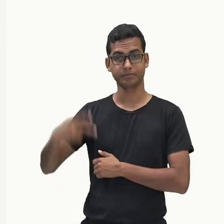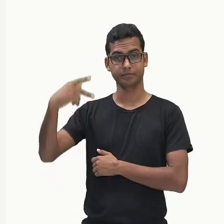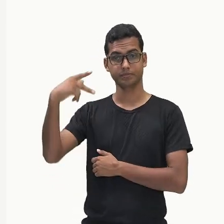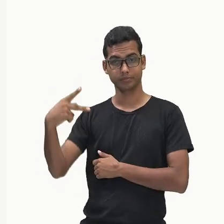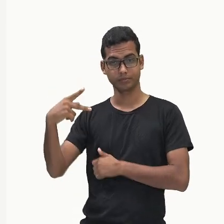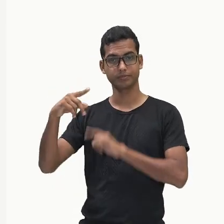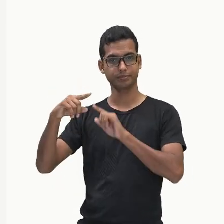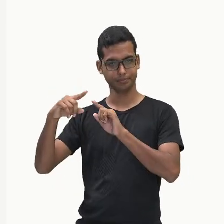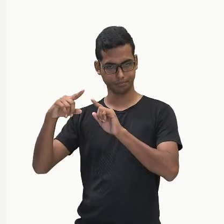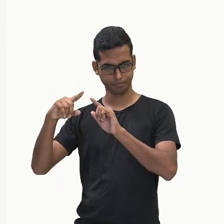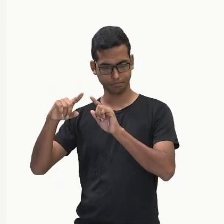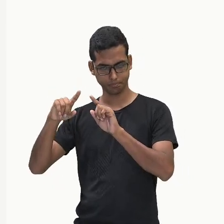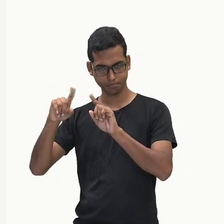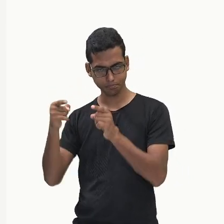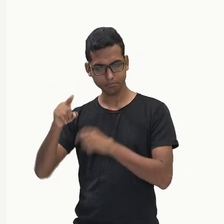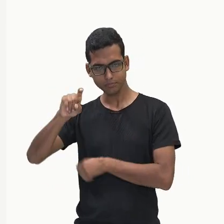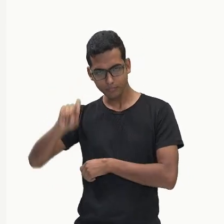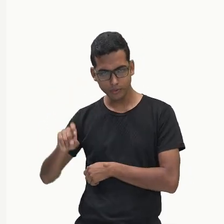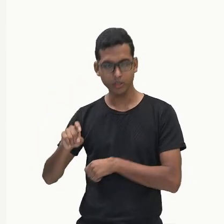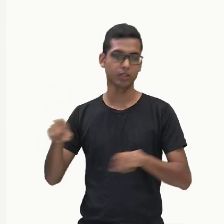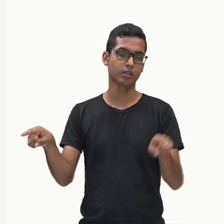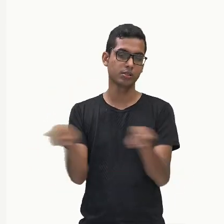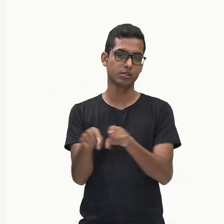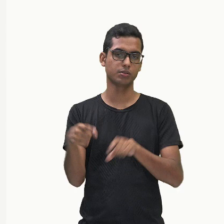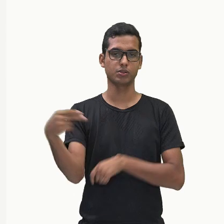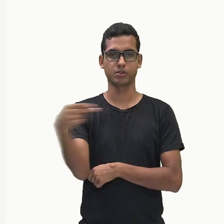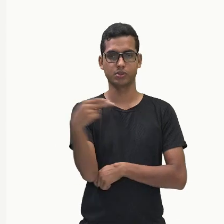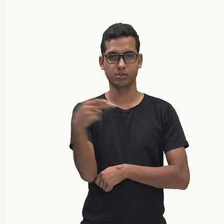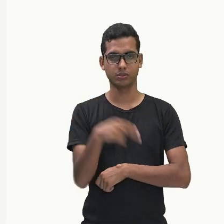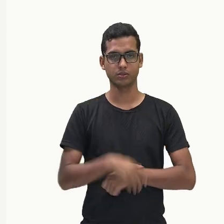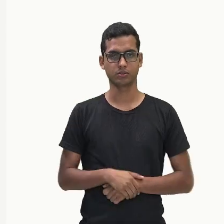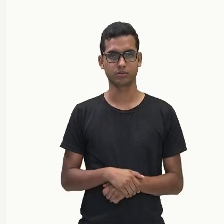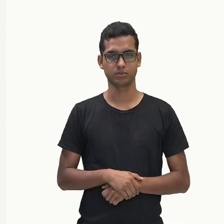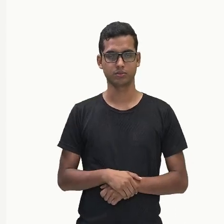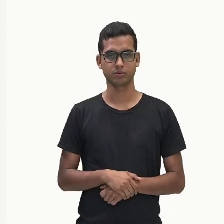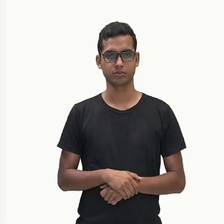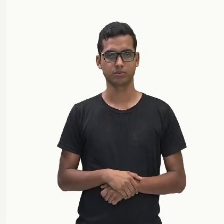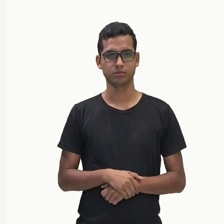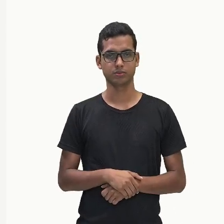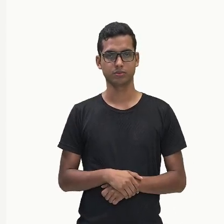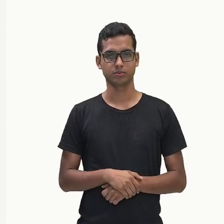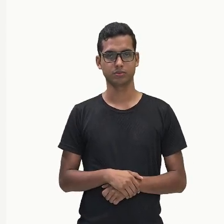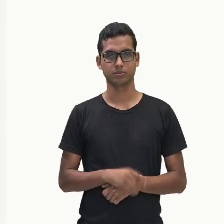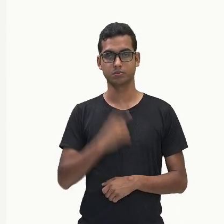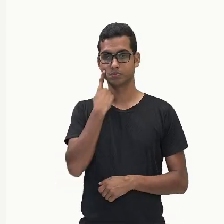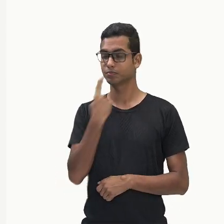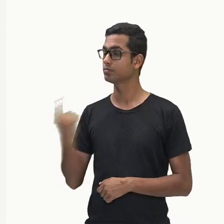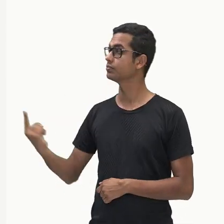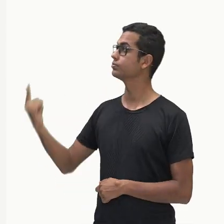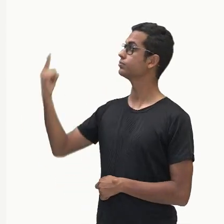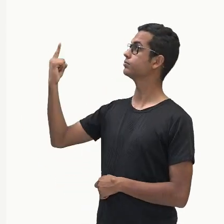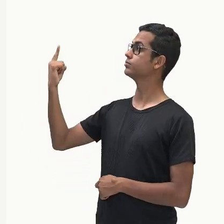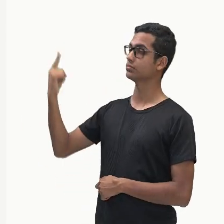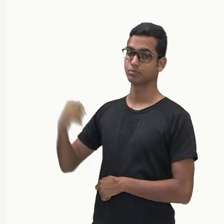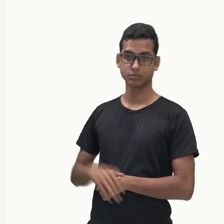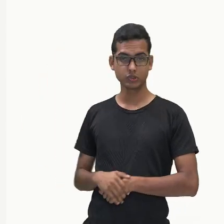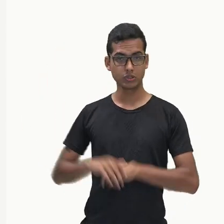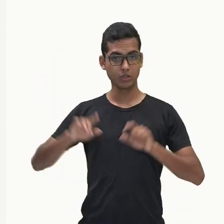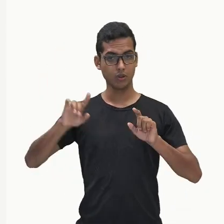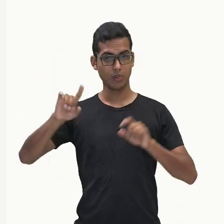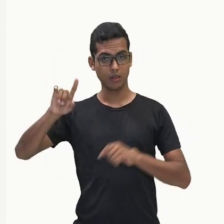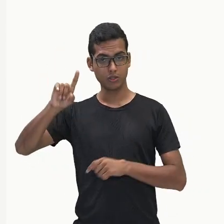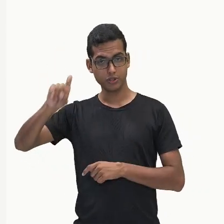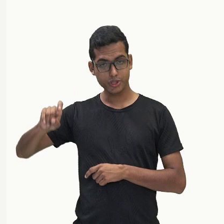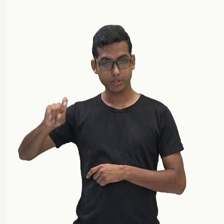ela é o equivalente a escrever isso aqui, ó. X ao quadrado